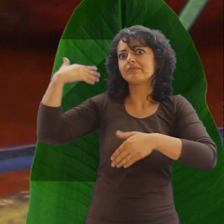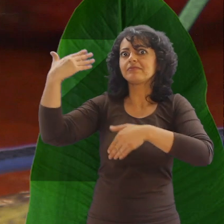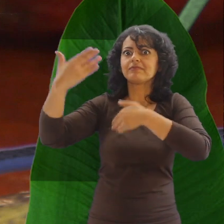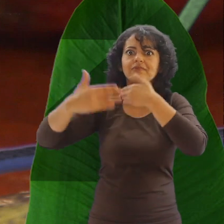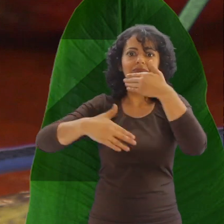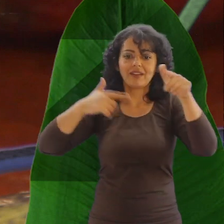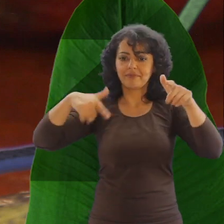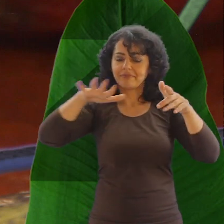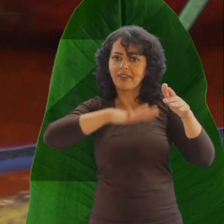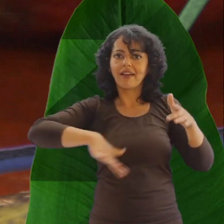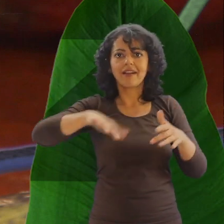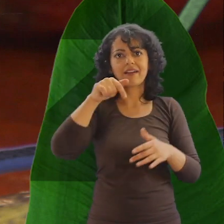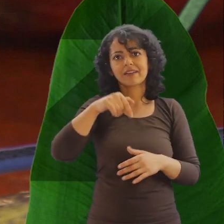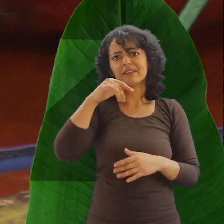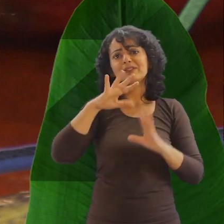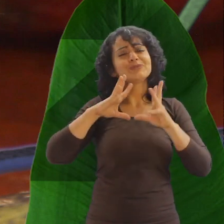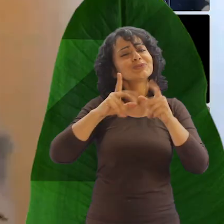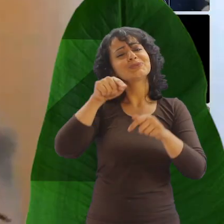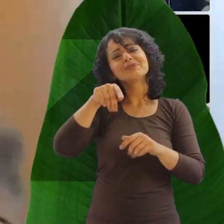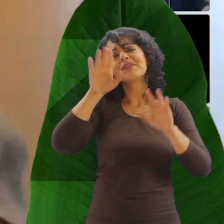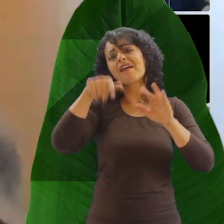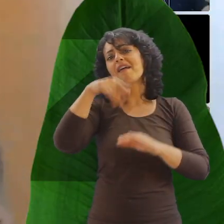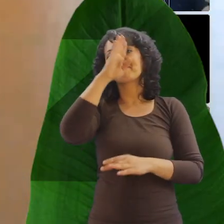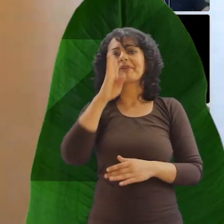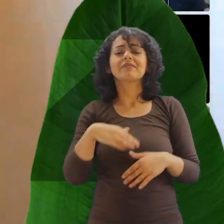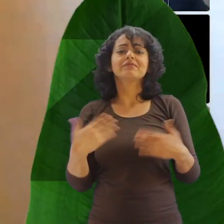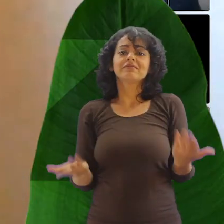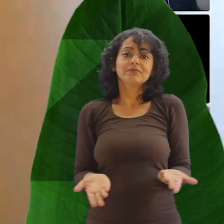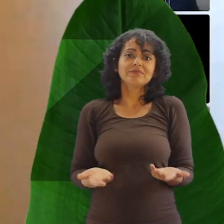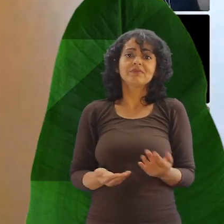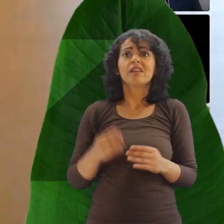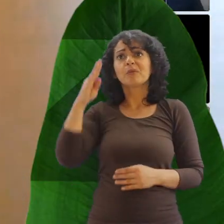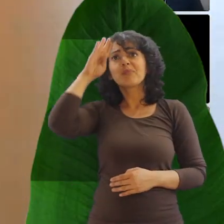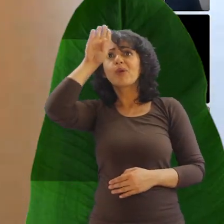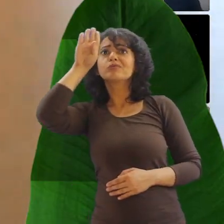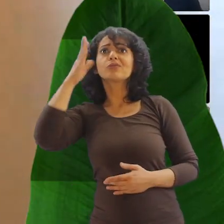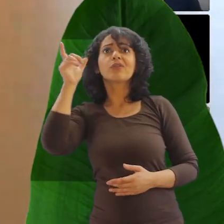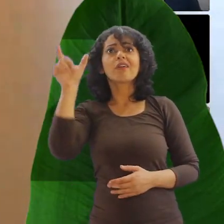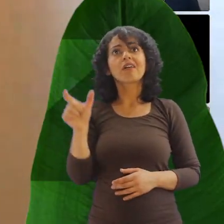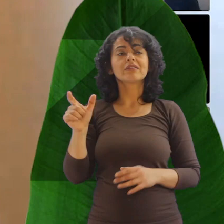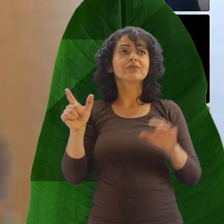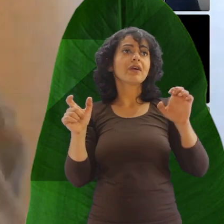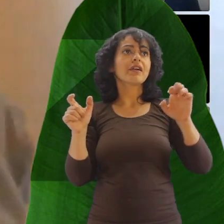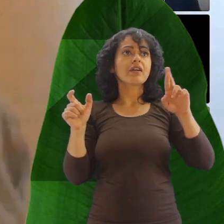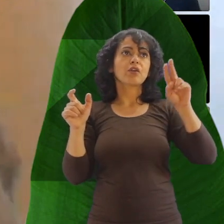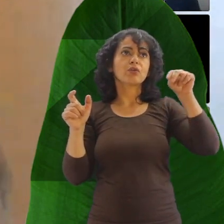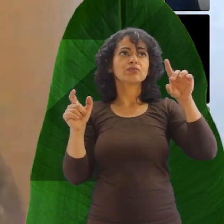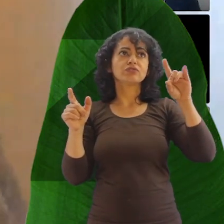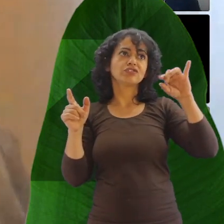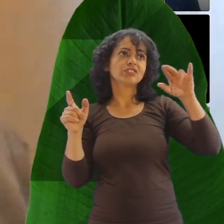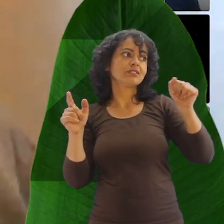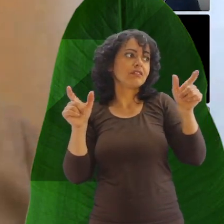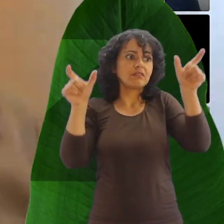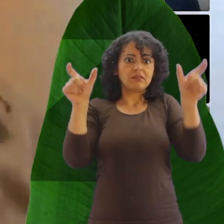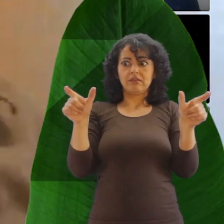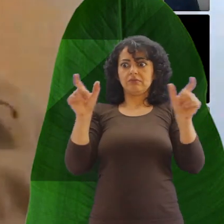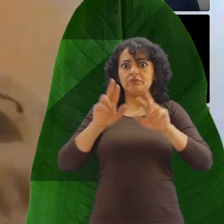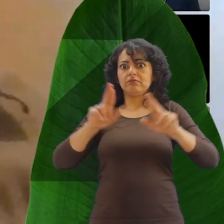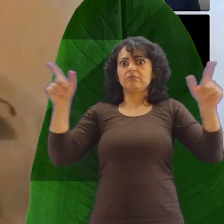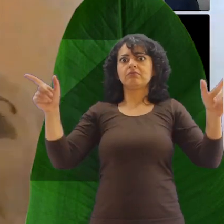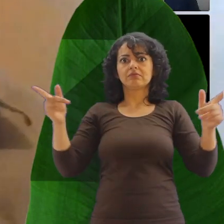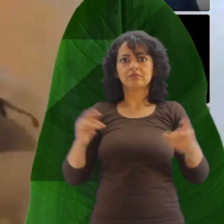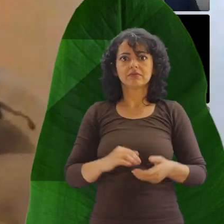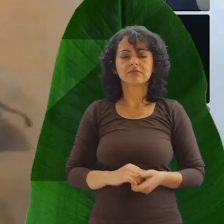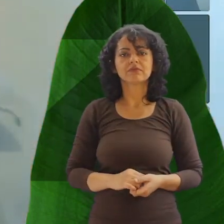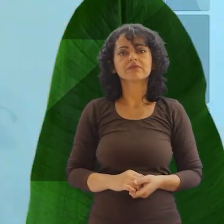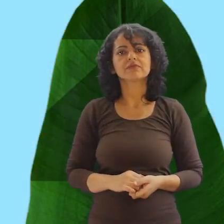dando nesse território. Então, isso tudo é o Brasil, né? O Bolsonaro e Erundina. O Brasil são